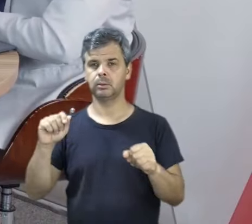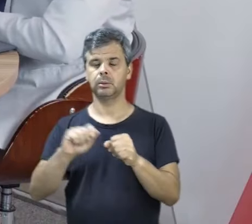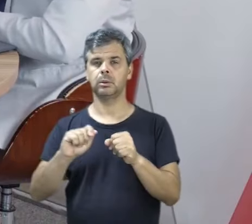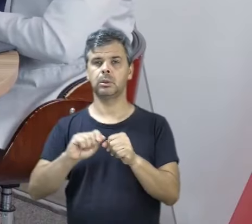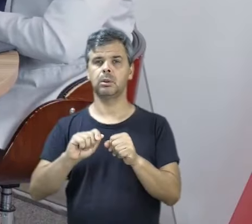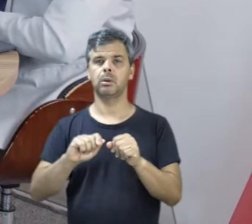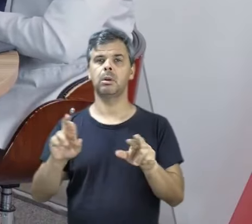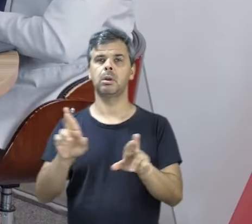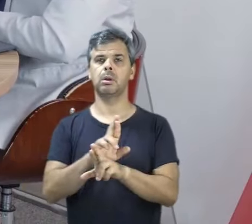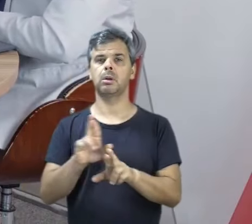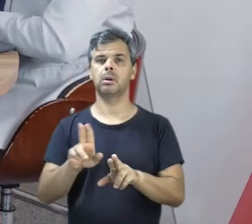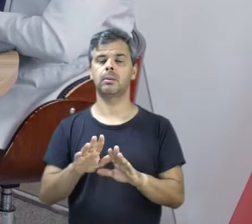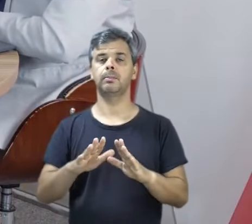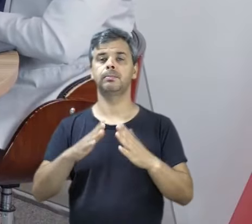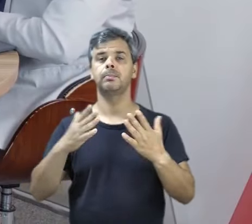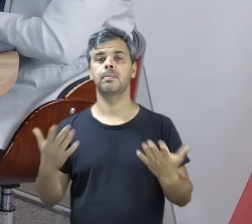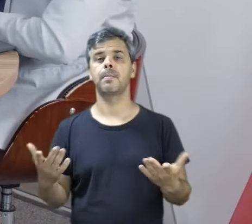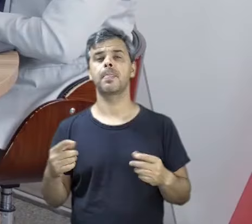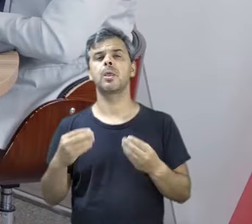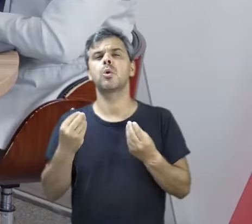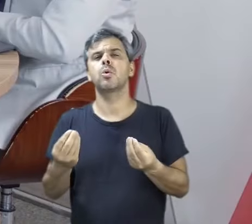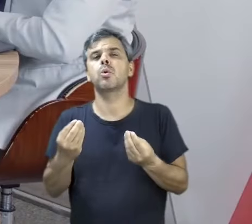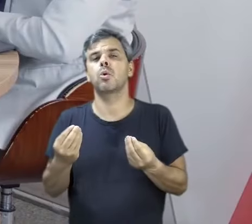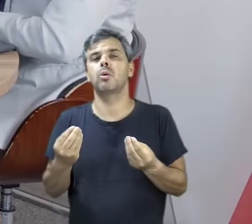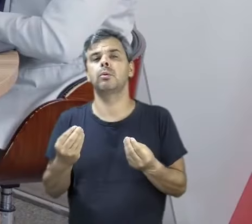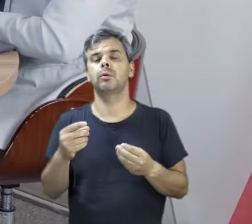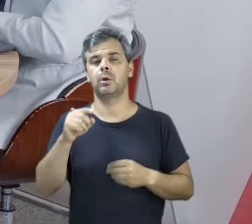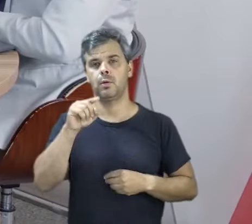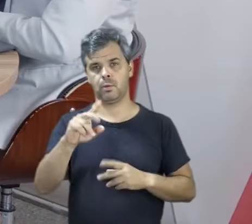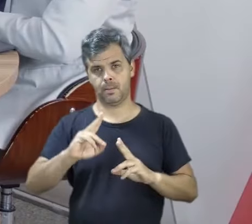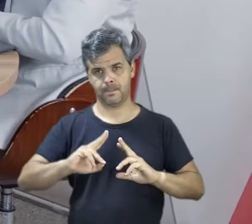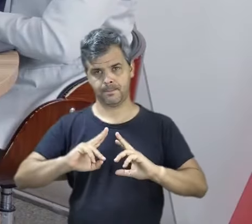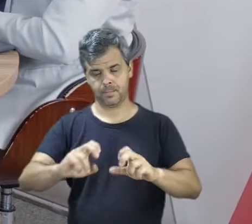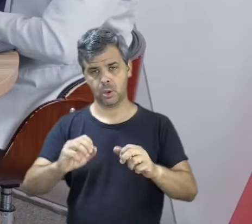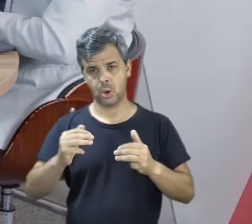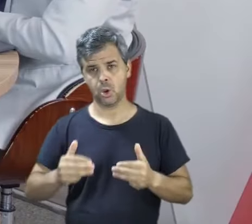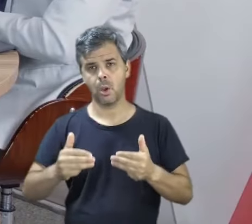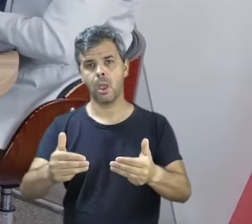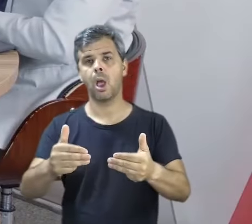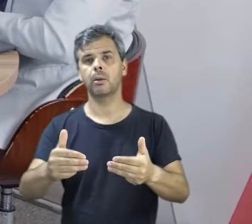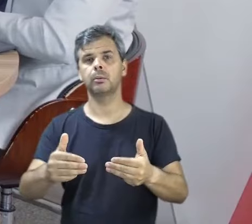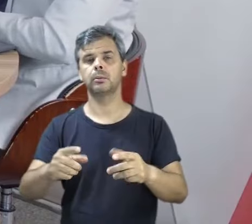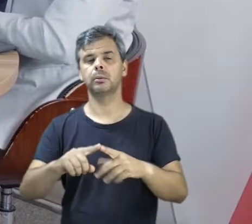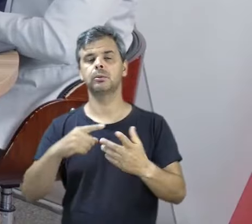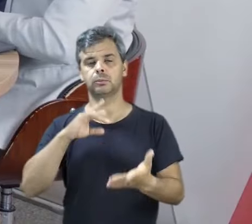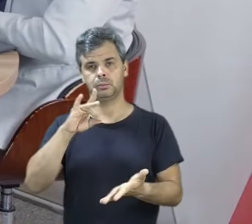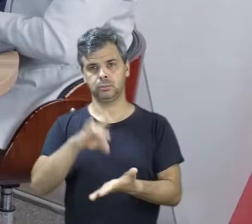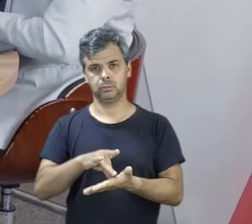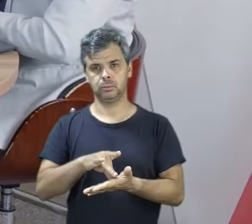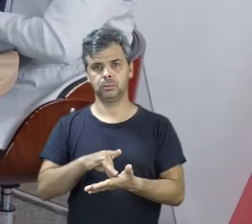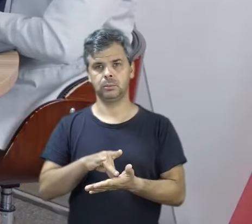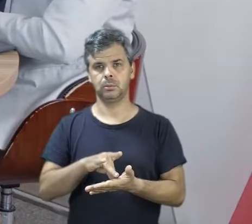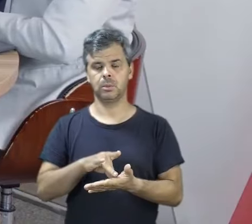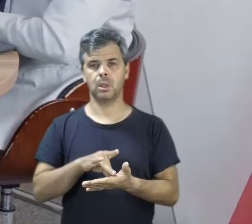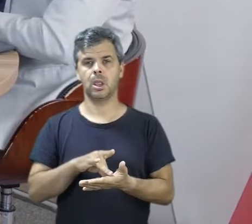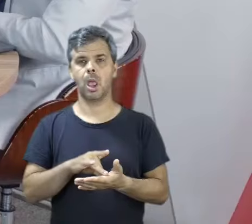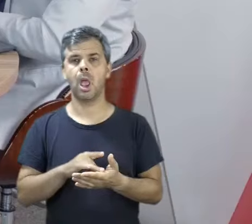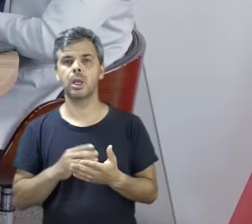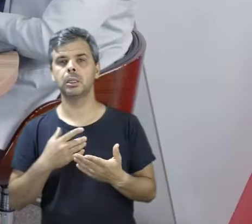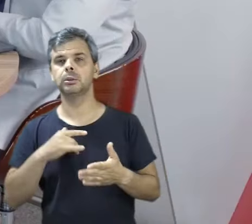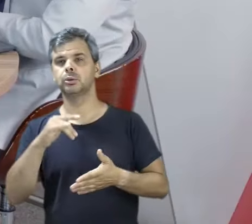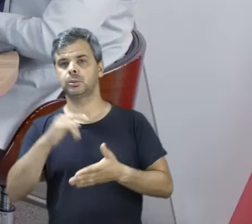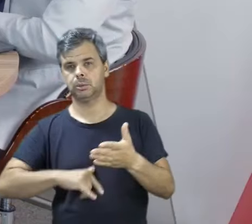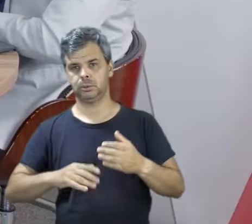feito em relação a isso. Mas de que forma que você observa que o Ministério está encaminhando realmente essas